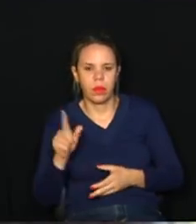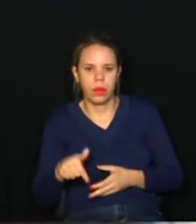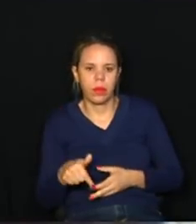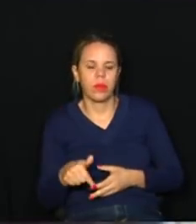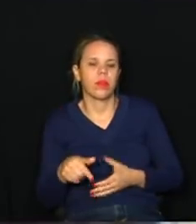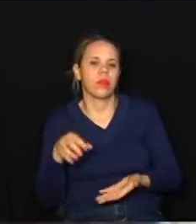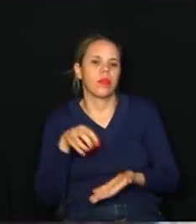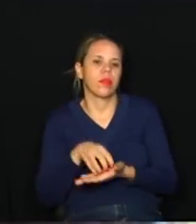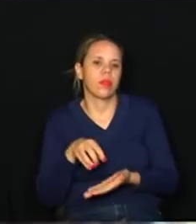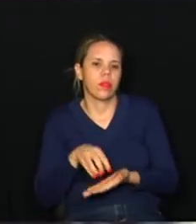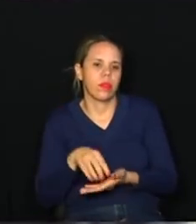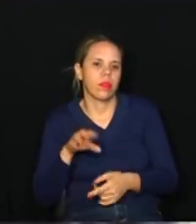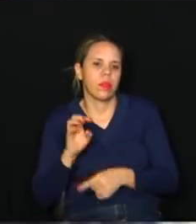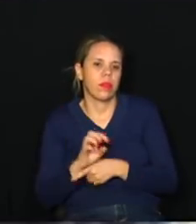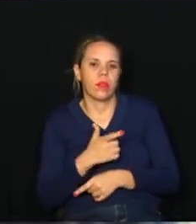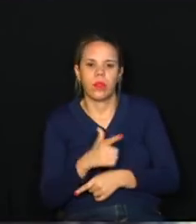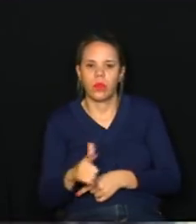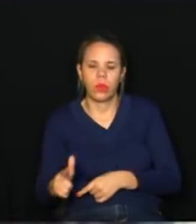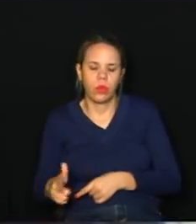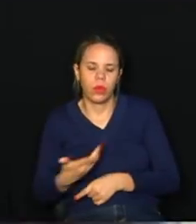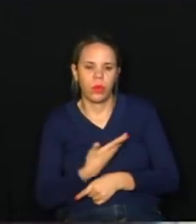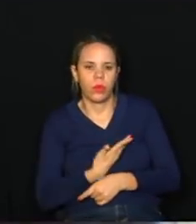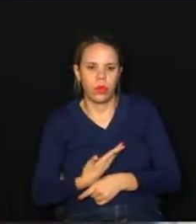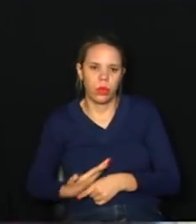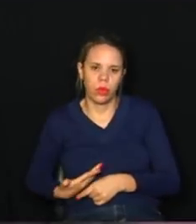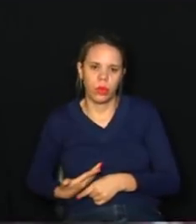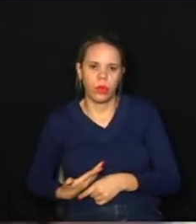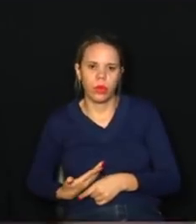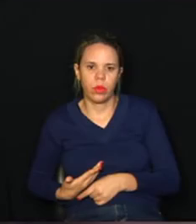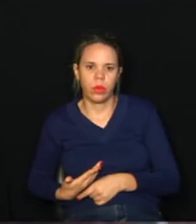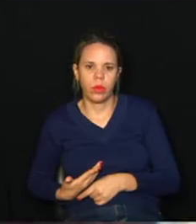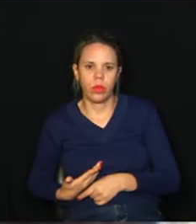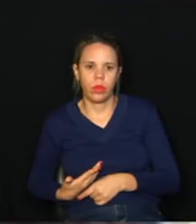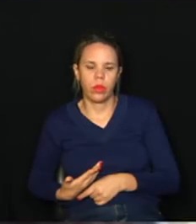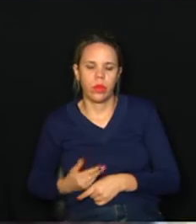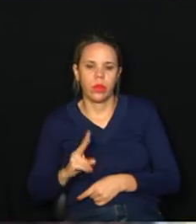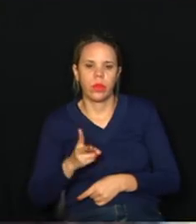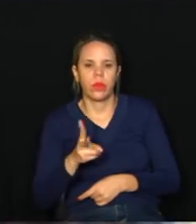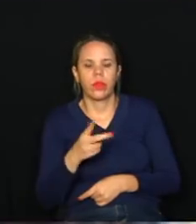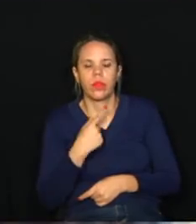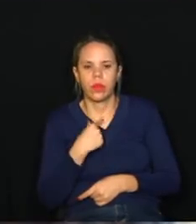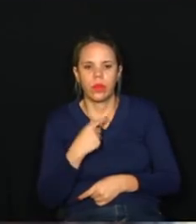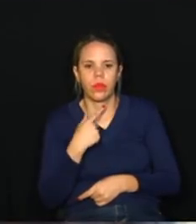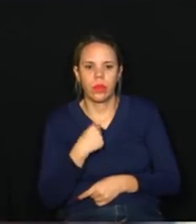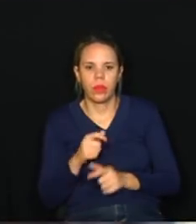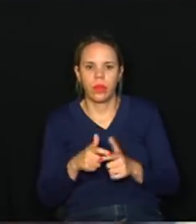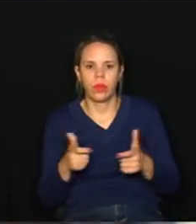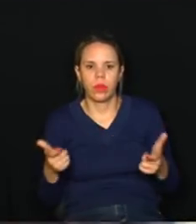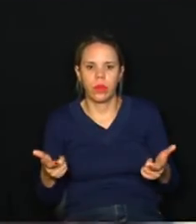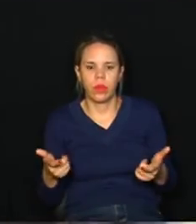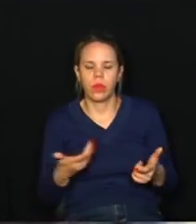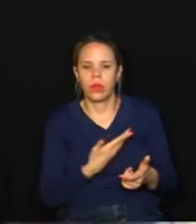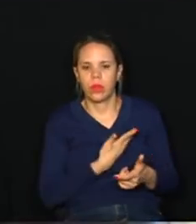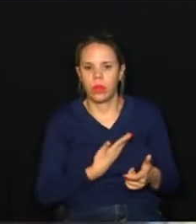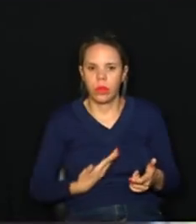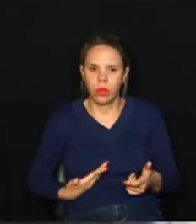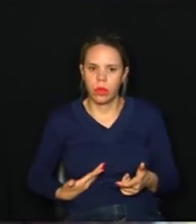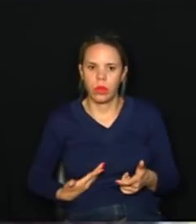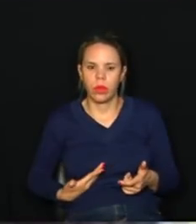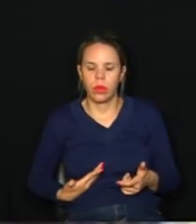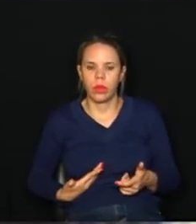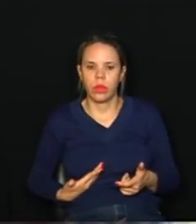de Estado e não órgãos de governo. Mas há sempre uma vontade muito grande dos governos